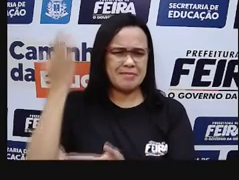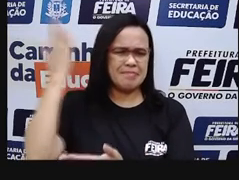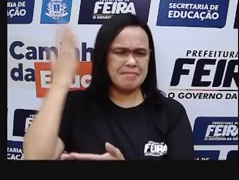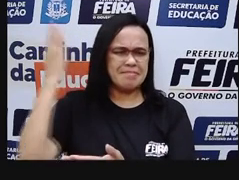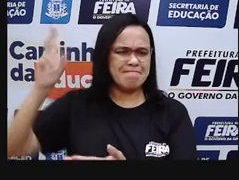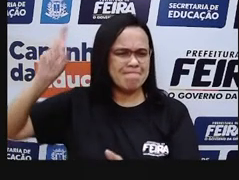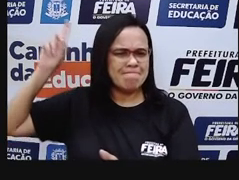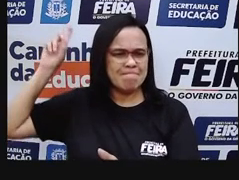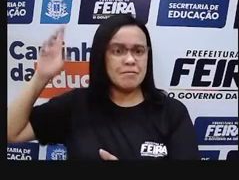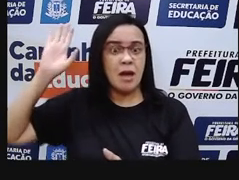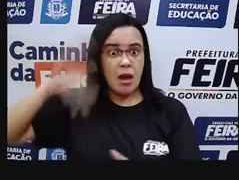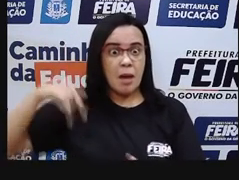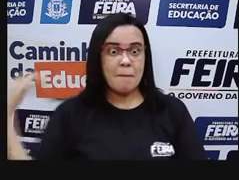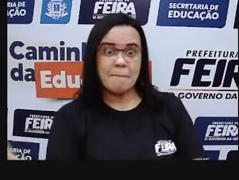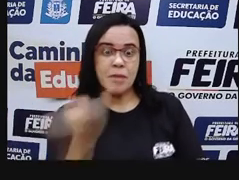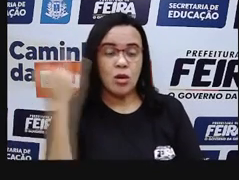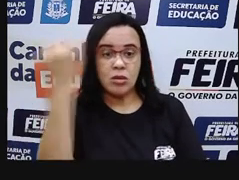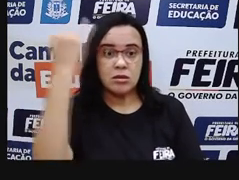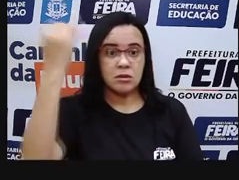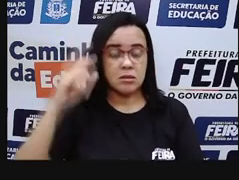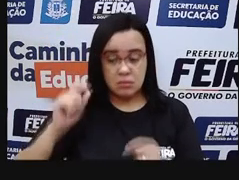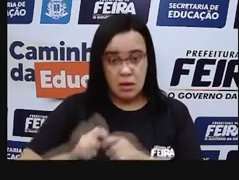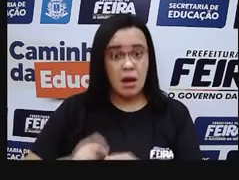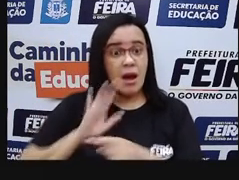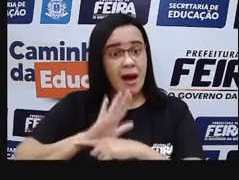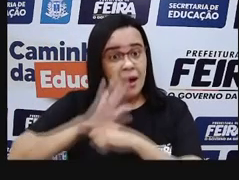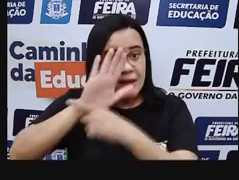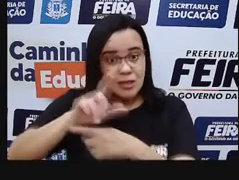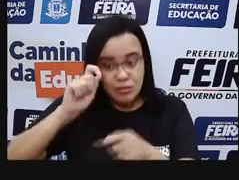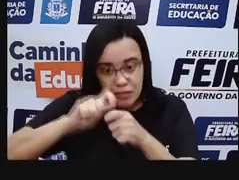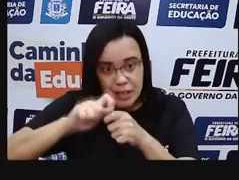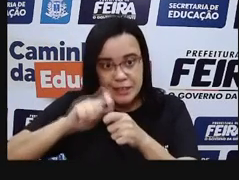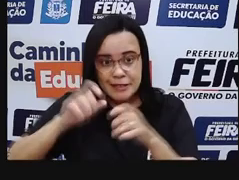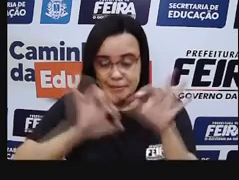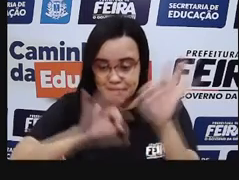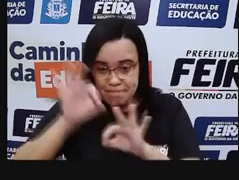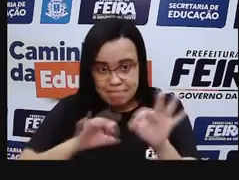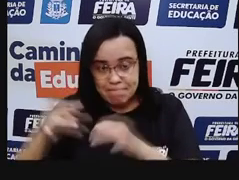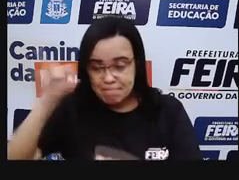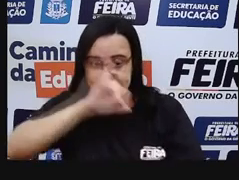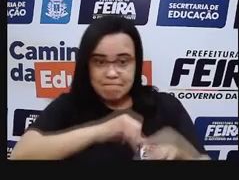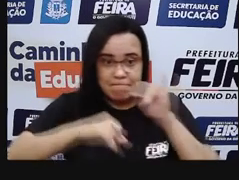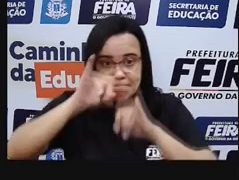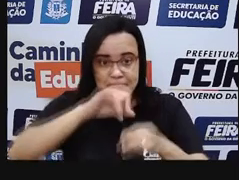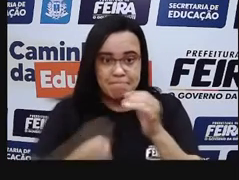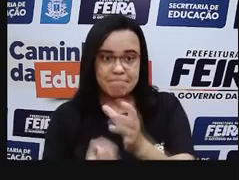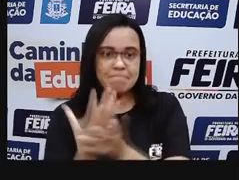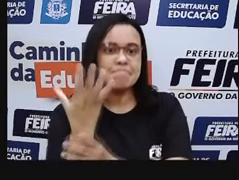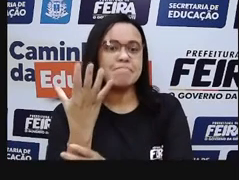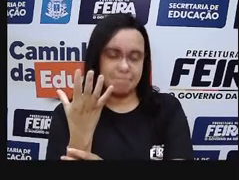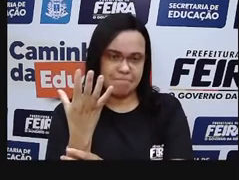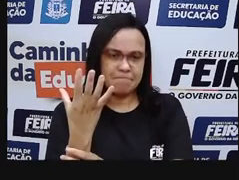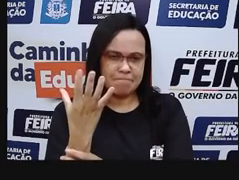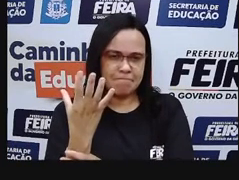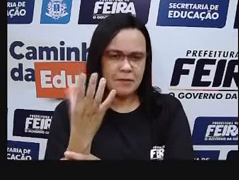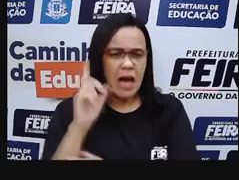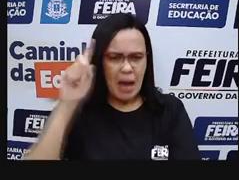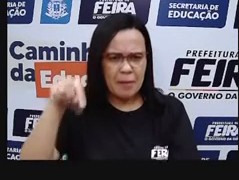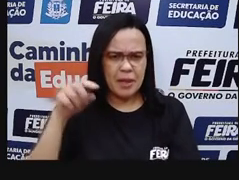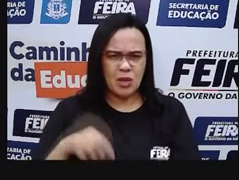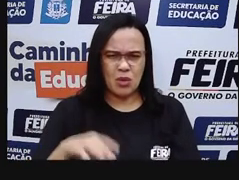essencial e para construção da primeira bacia certo ele pegou essa série lavar